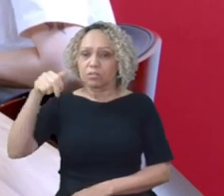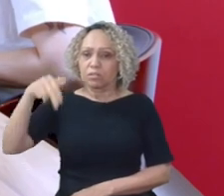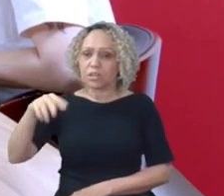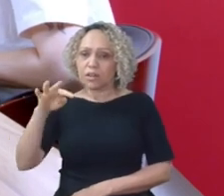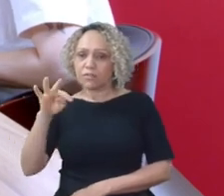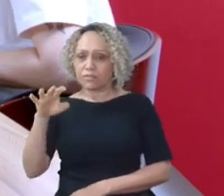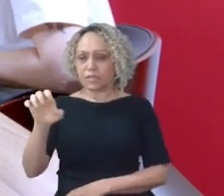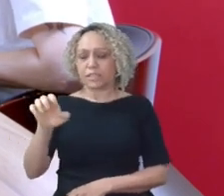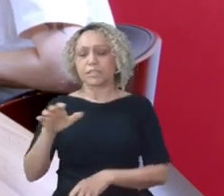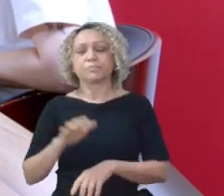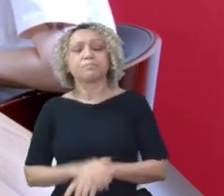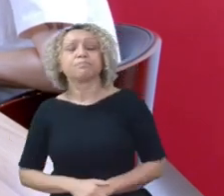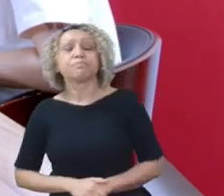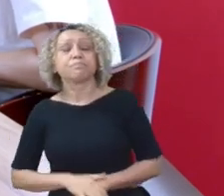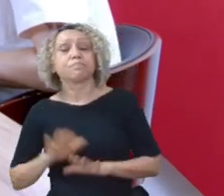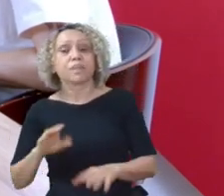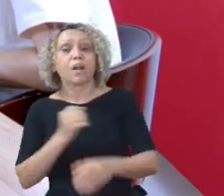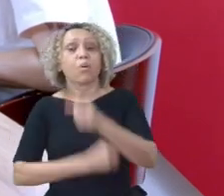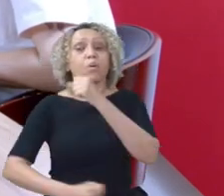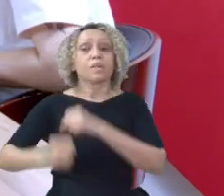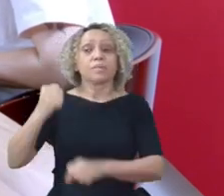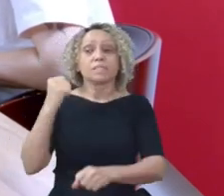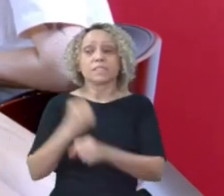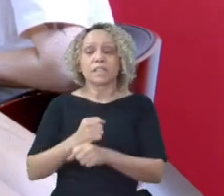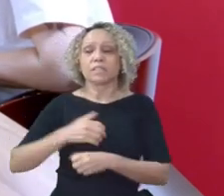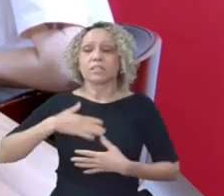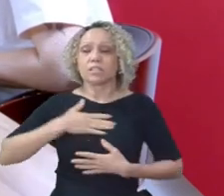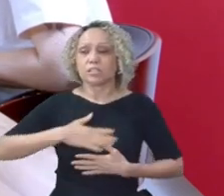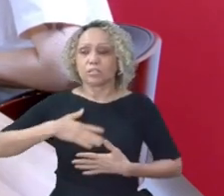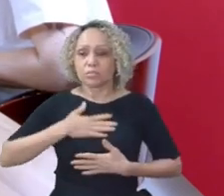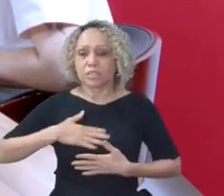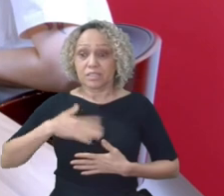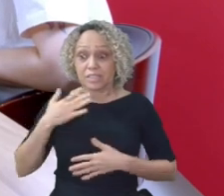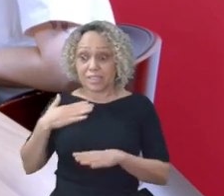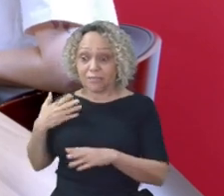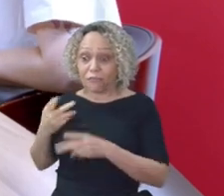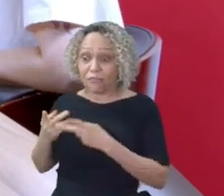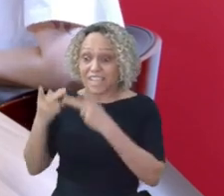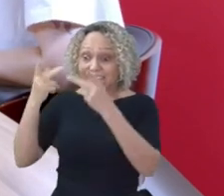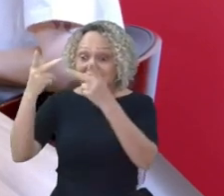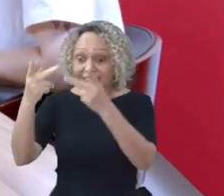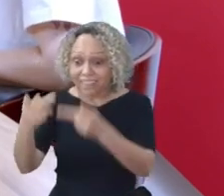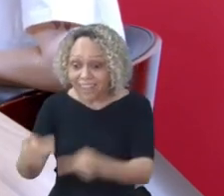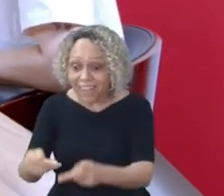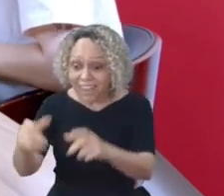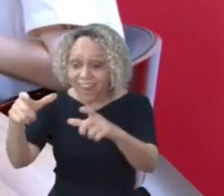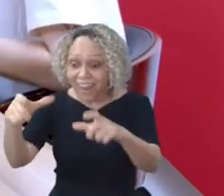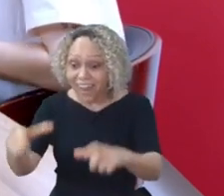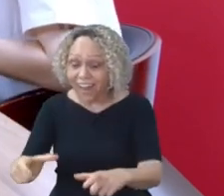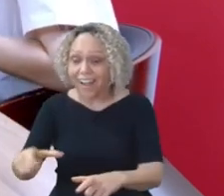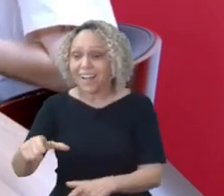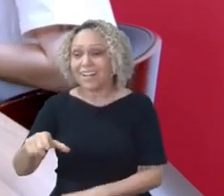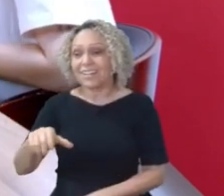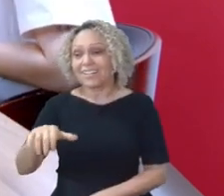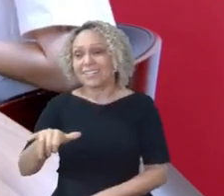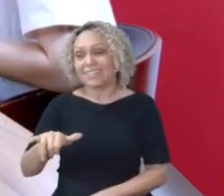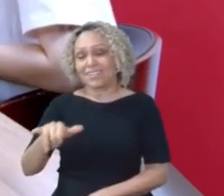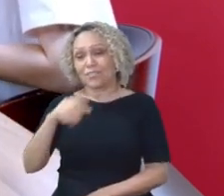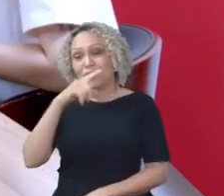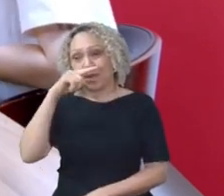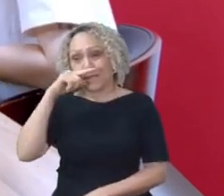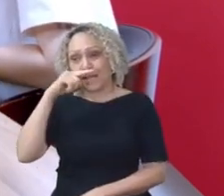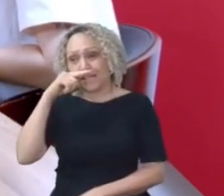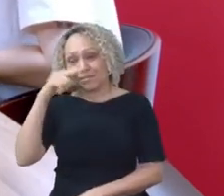tive no ano passado o prazer de conhecer o território Yanomami. Eu tive um prazer, justamente pela